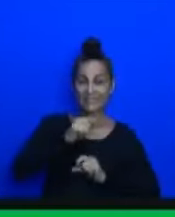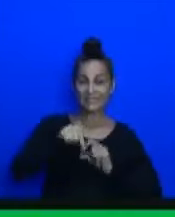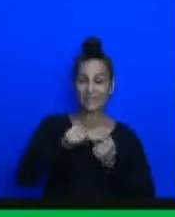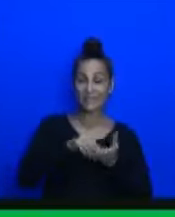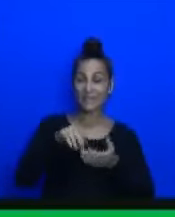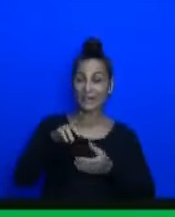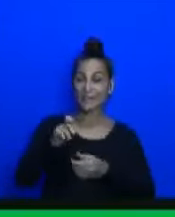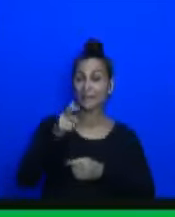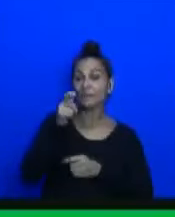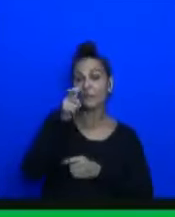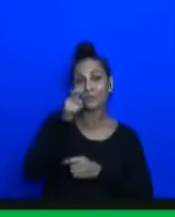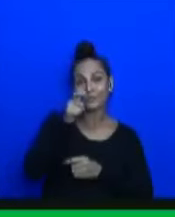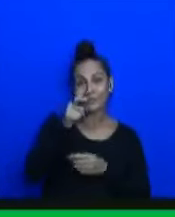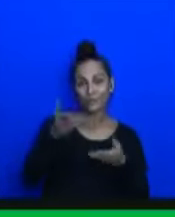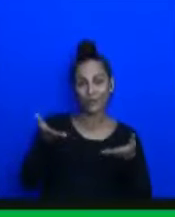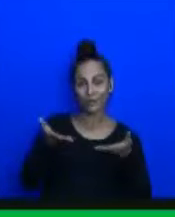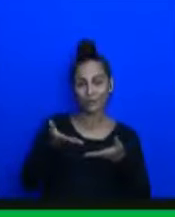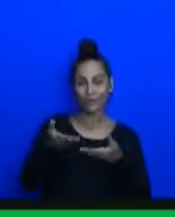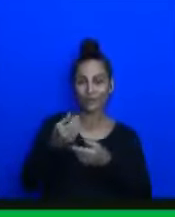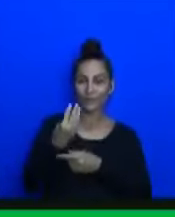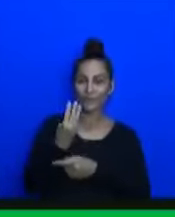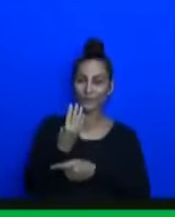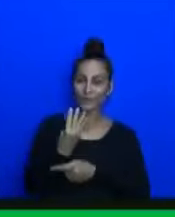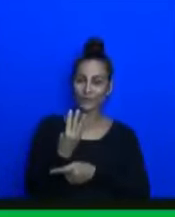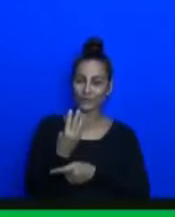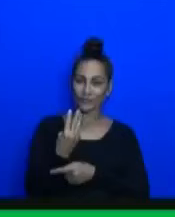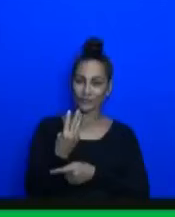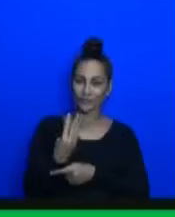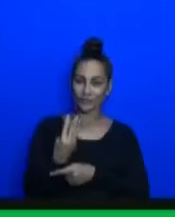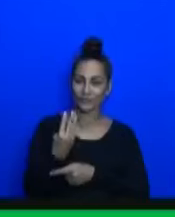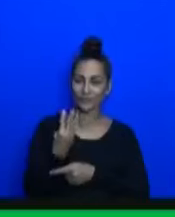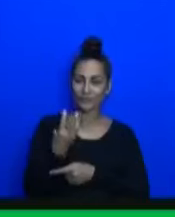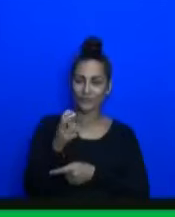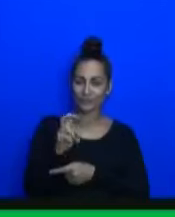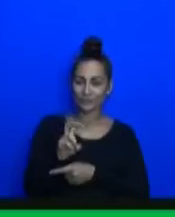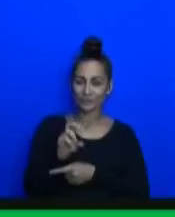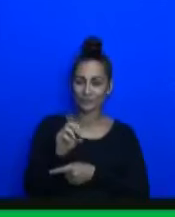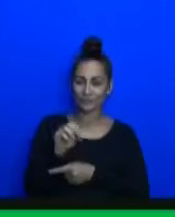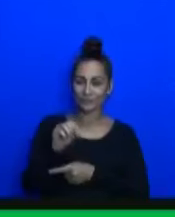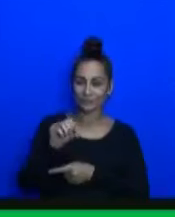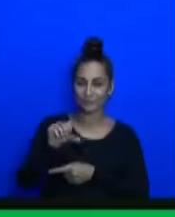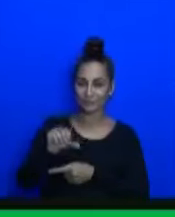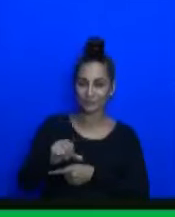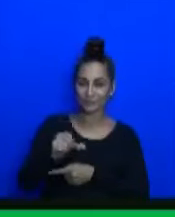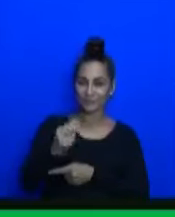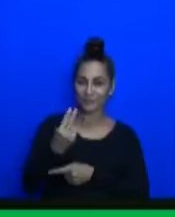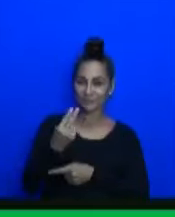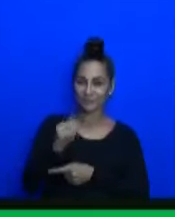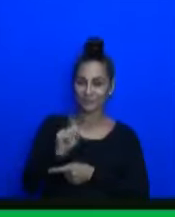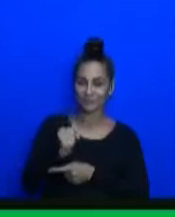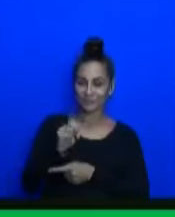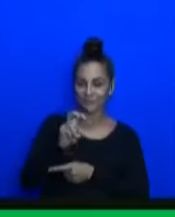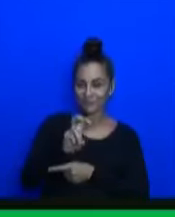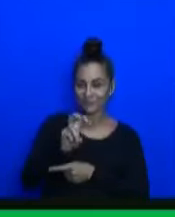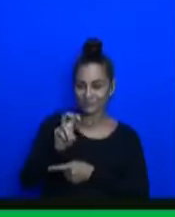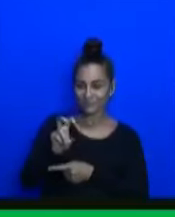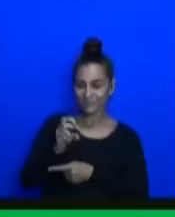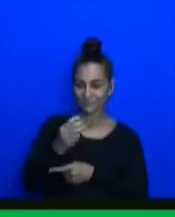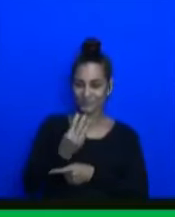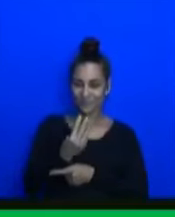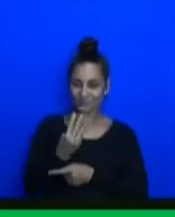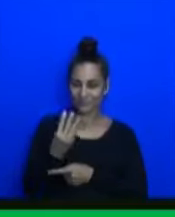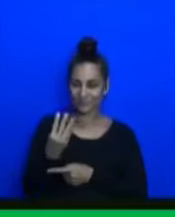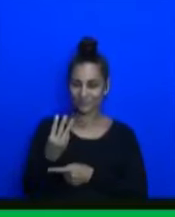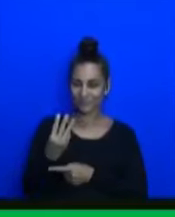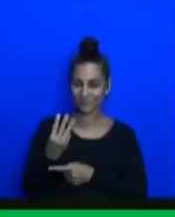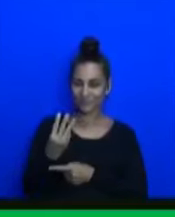de hoje, vamos conferir. 43, 45, 09. 28,